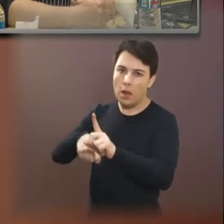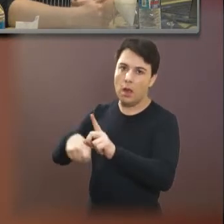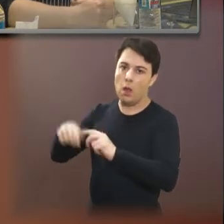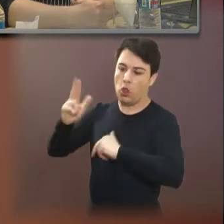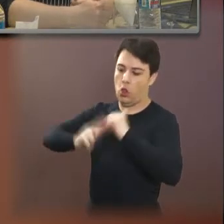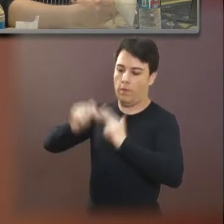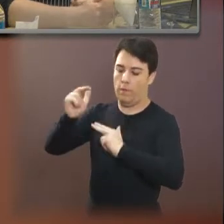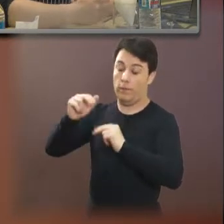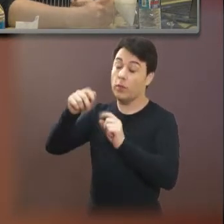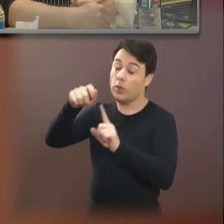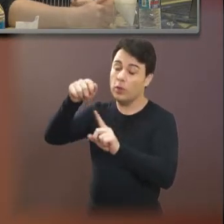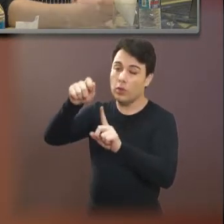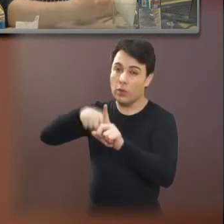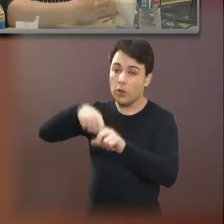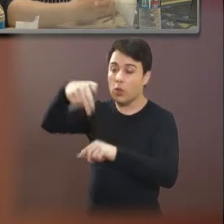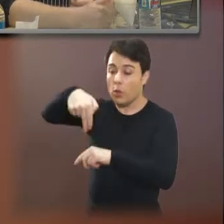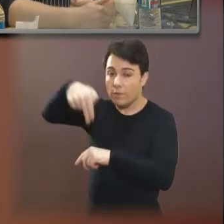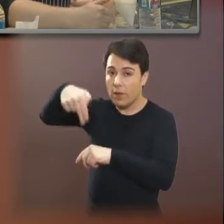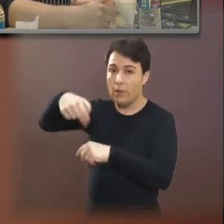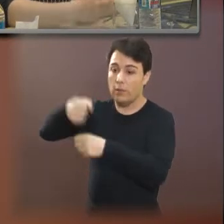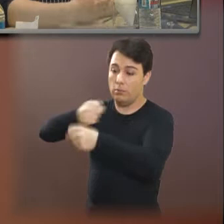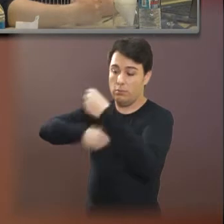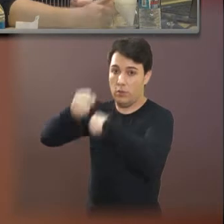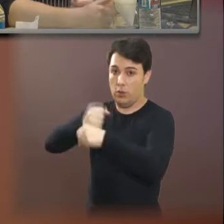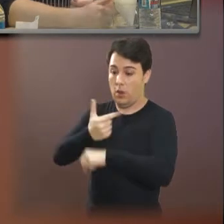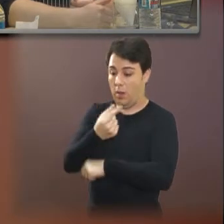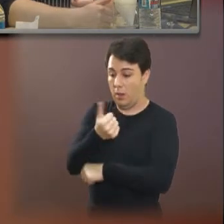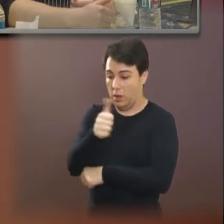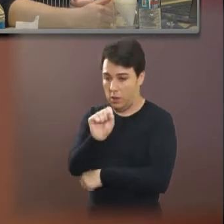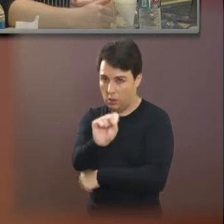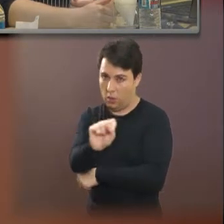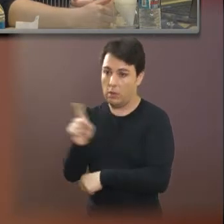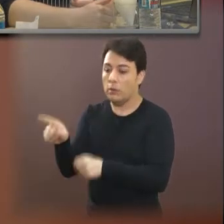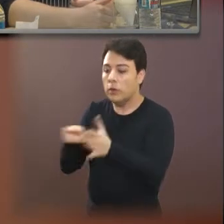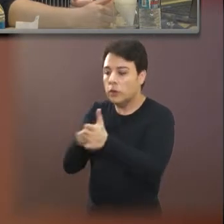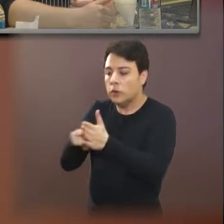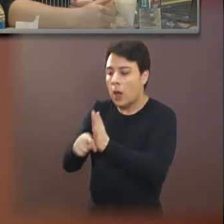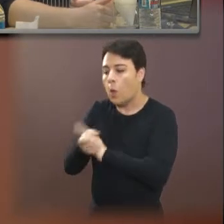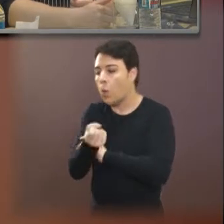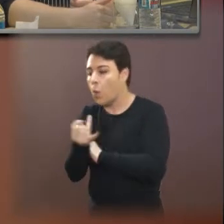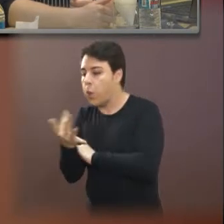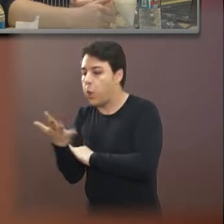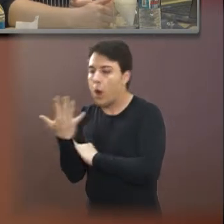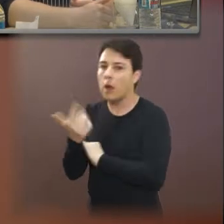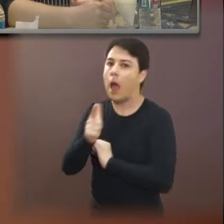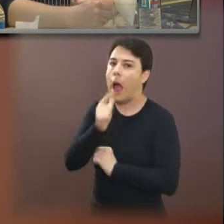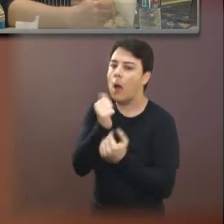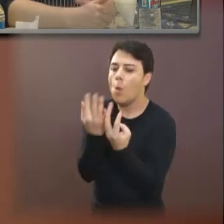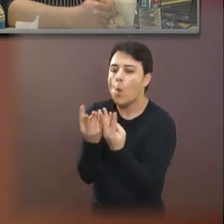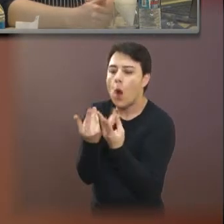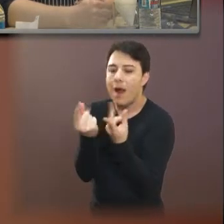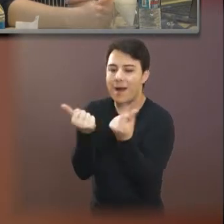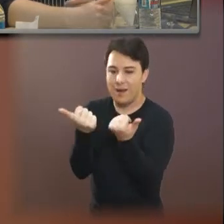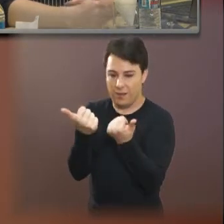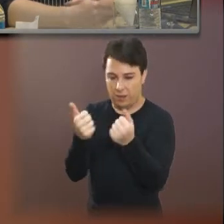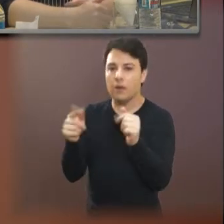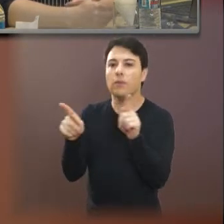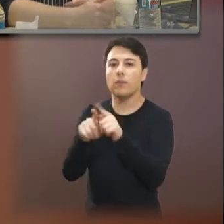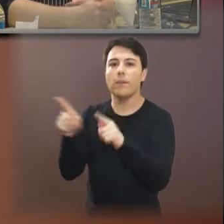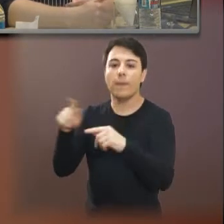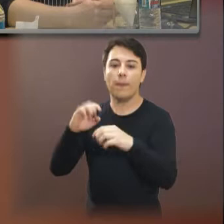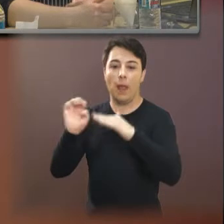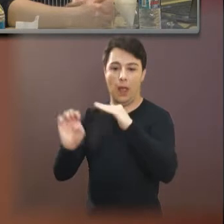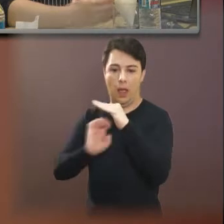2018, com o objetivo de estudar a disponibilidade hídrica quantitativa e qualitativa da Bacia das Cruzes, realizado pela empresa